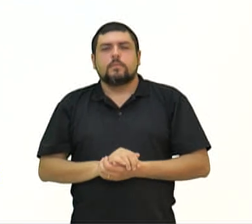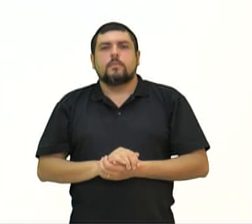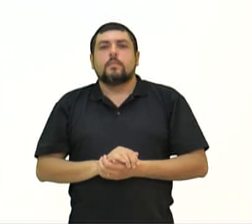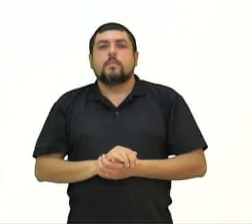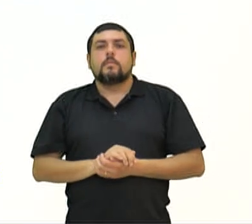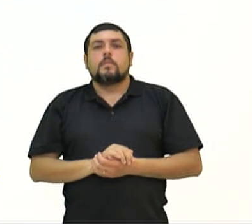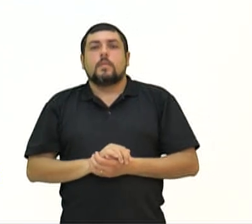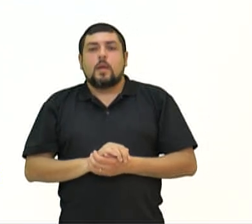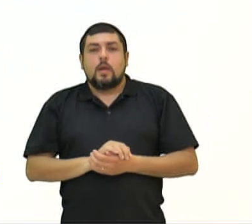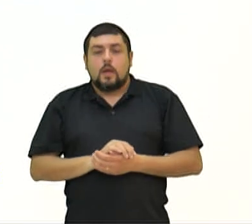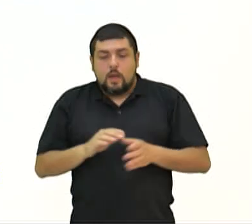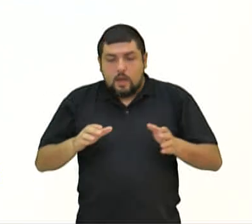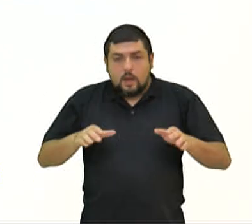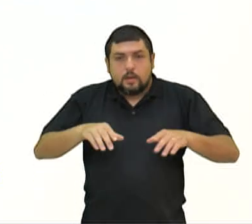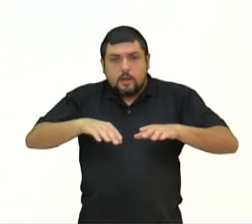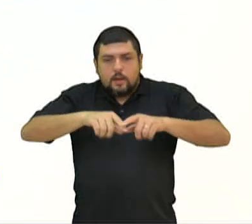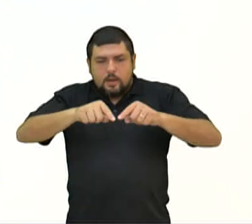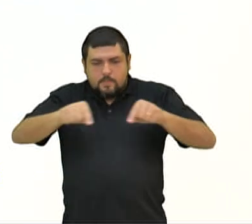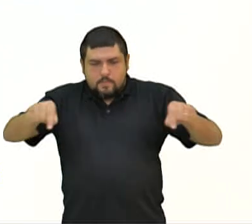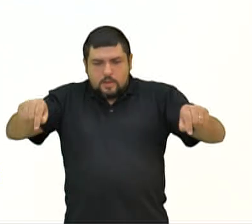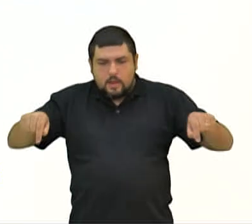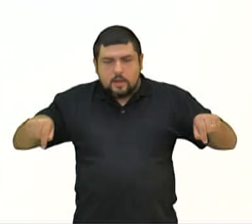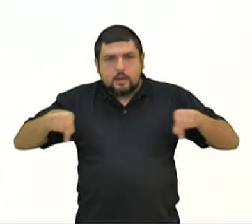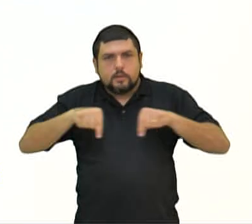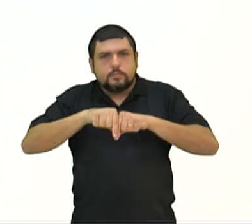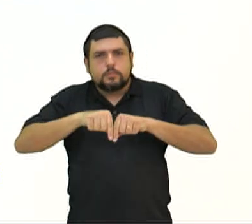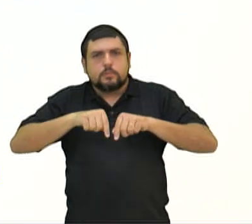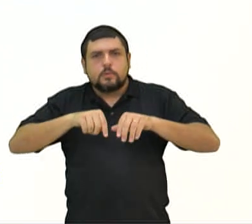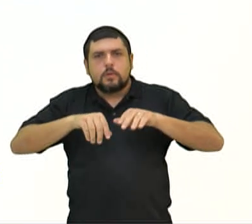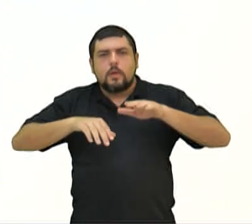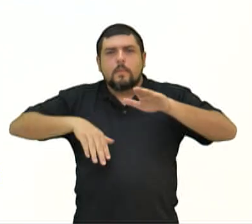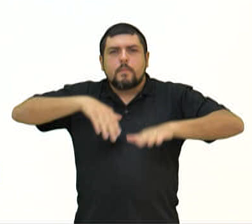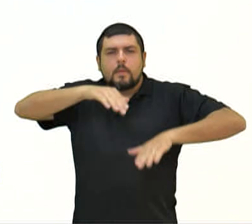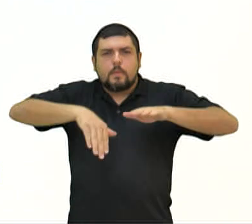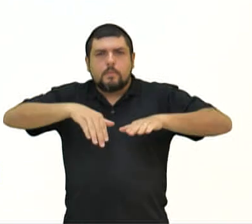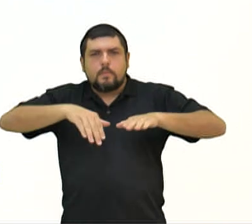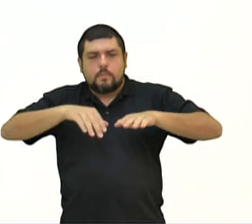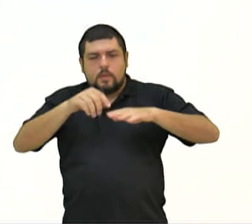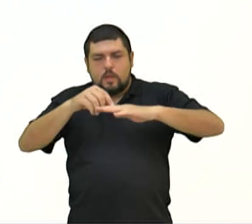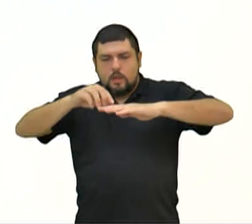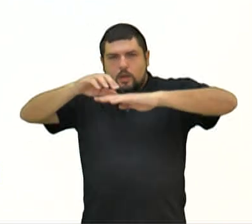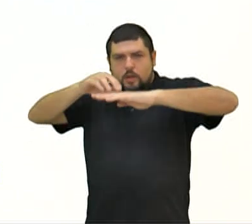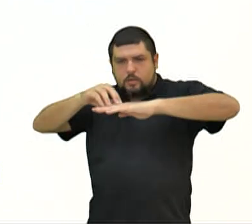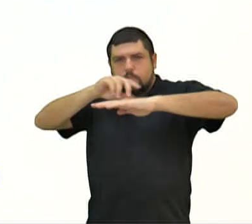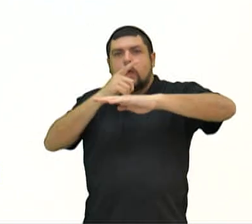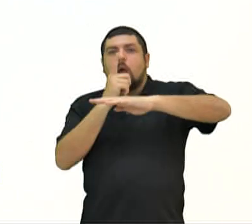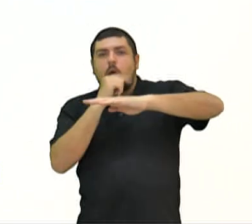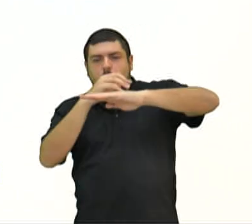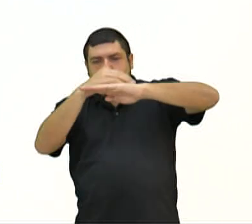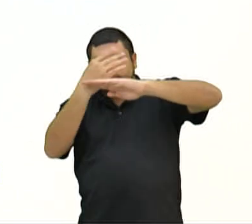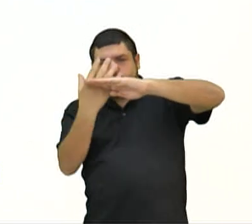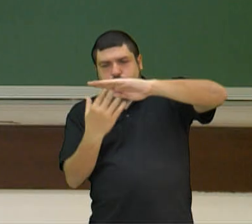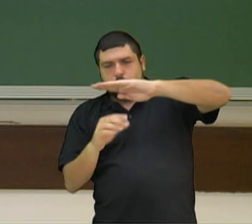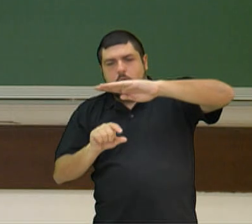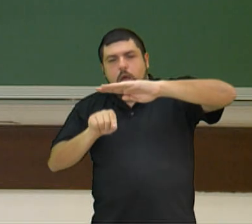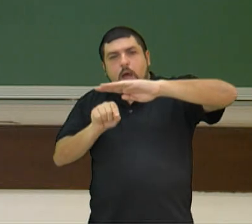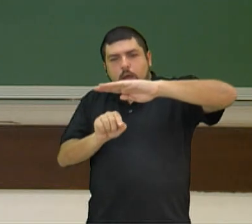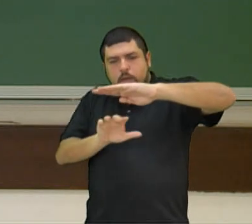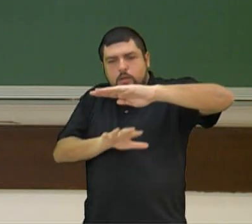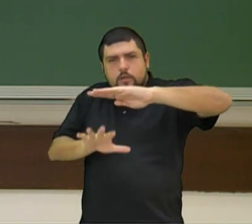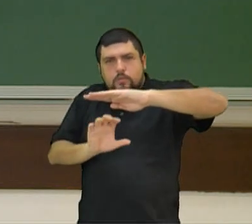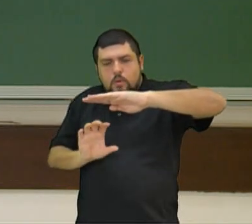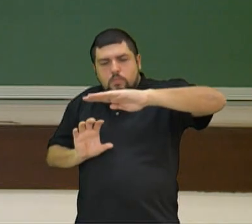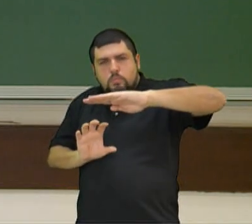alto-falantes para que as atletas ouçam a música mesmo embaixo da água. Então isso é uma coisa bem interessante.